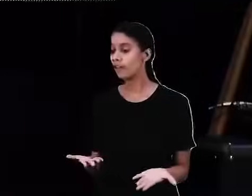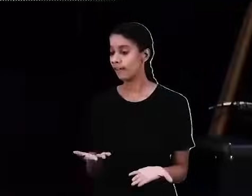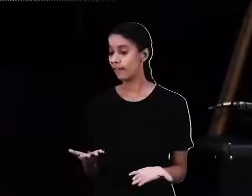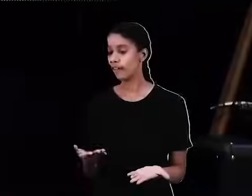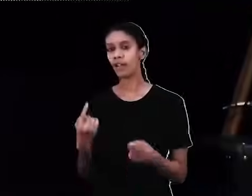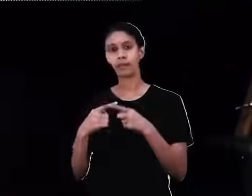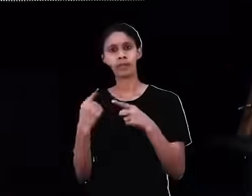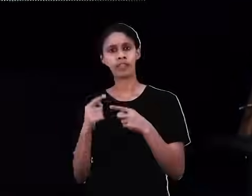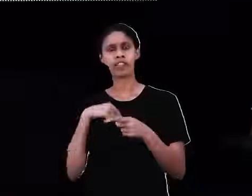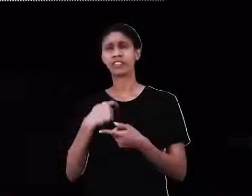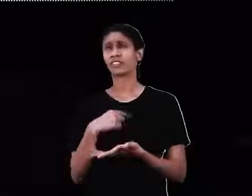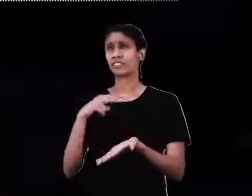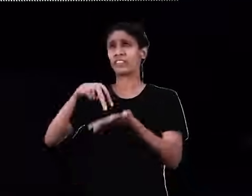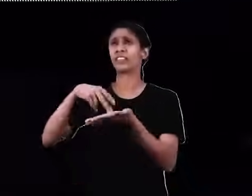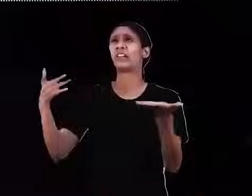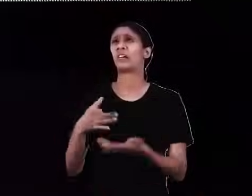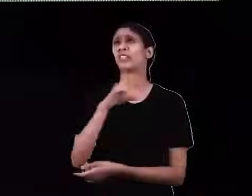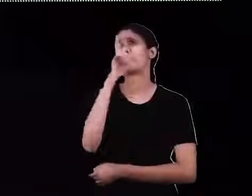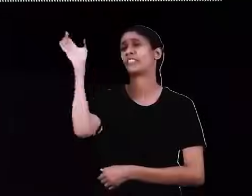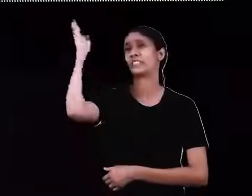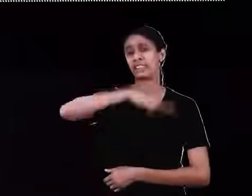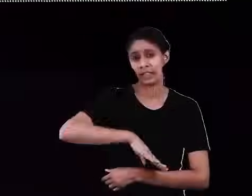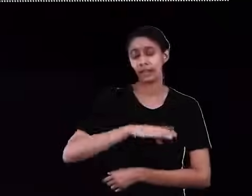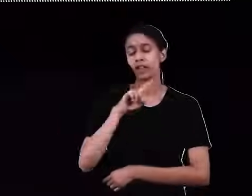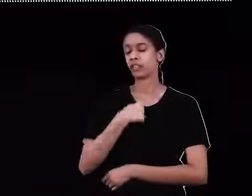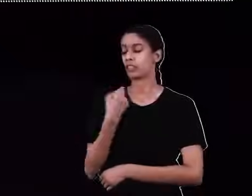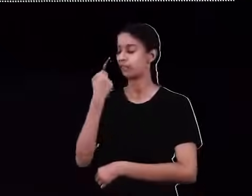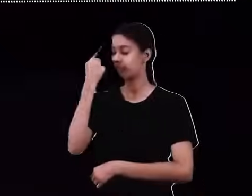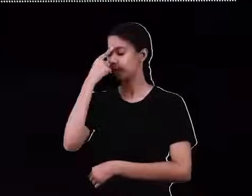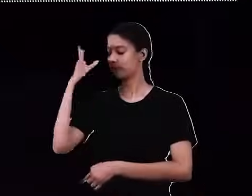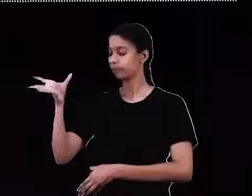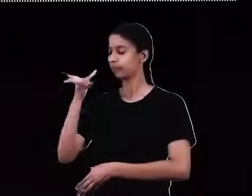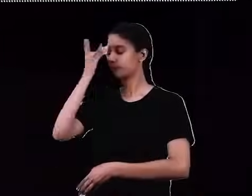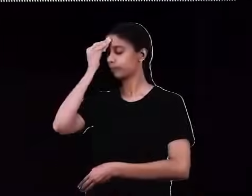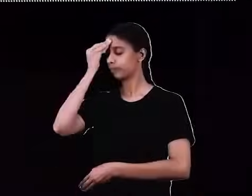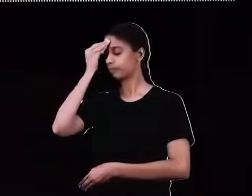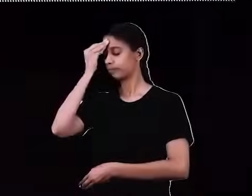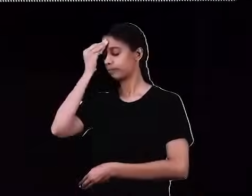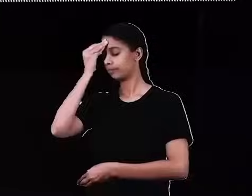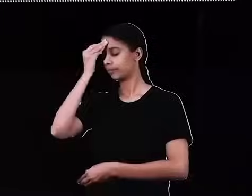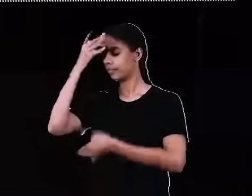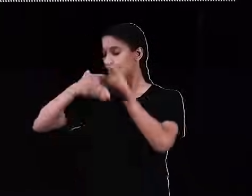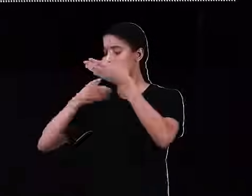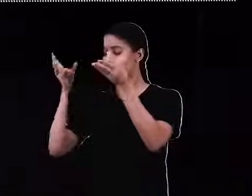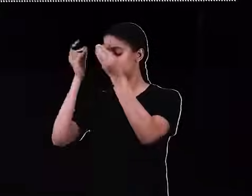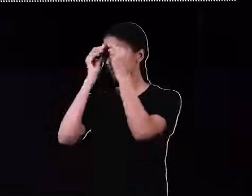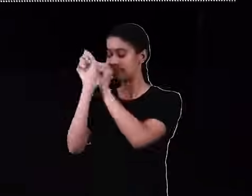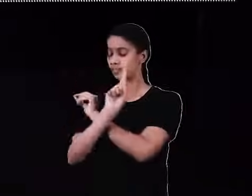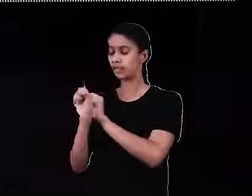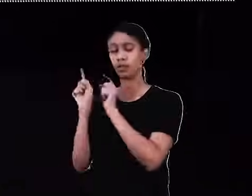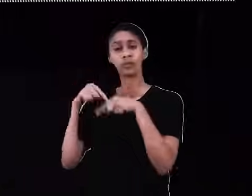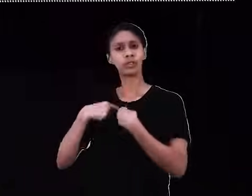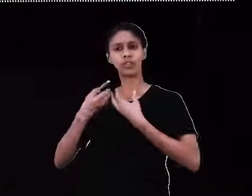se levantar e a gente faz o dia, vai ser péssimo hoje. A gente fala pro cachorro, calado. Coleira em você. Porque às vezes a gente dá